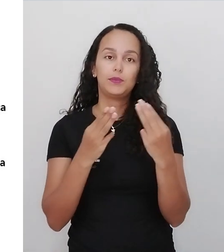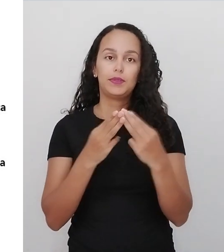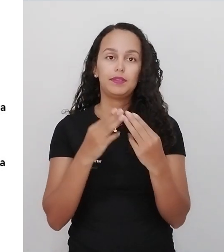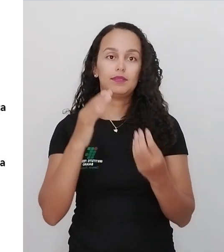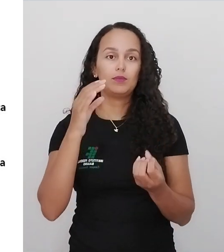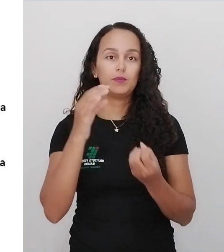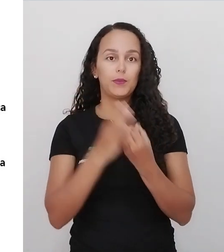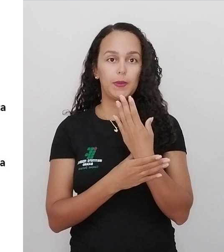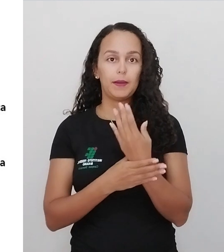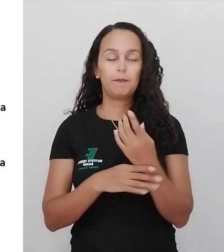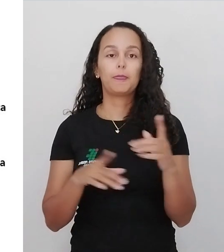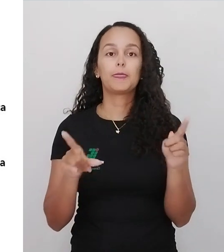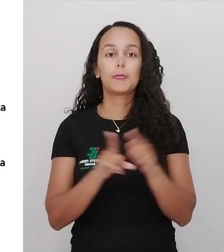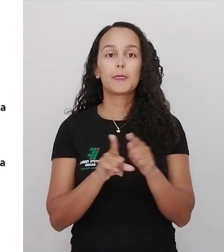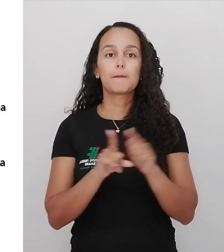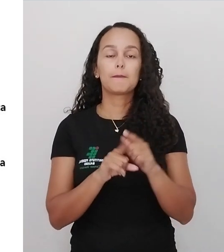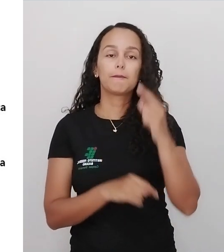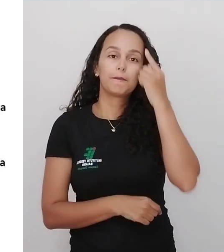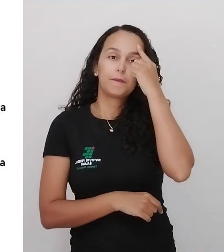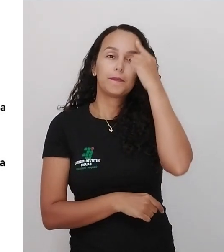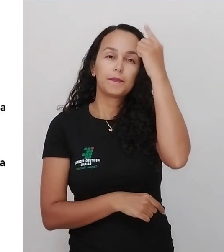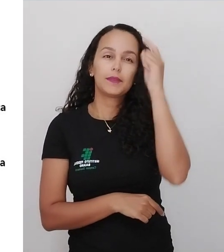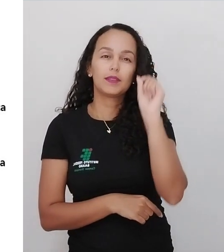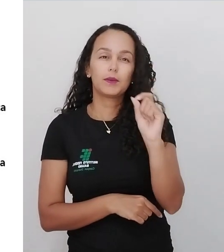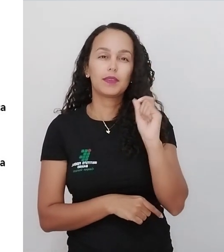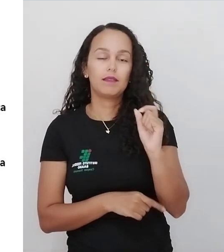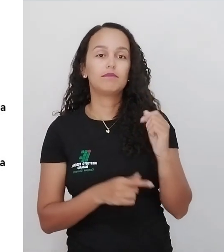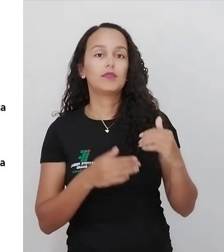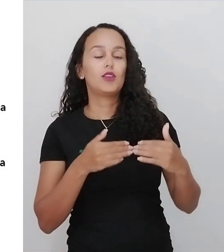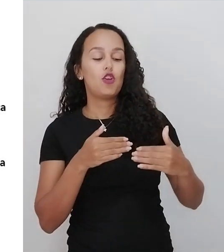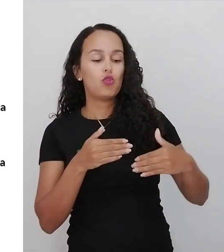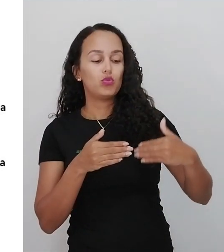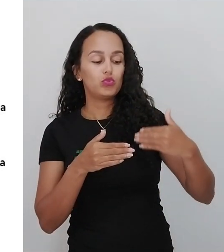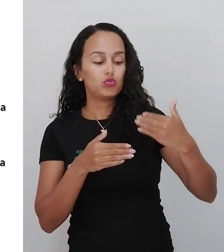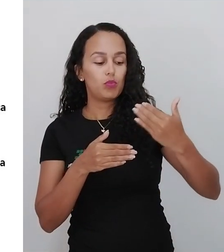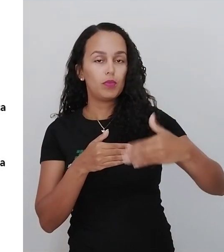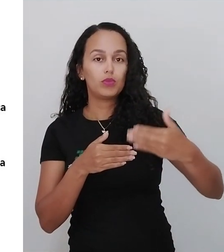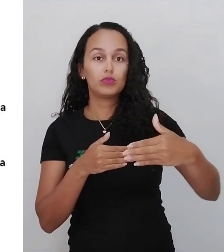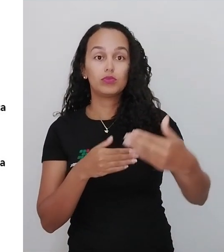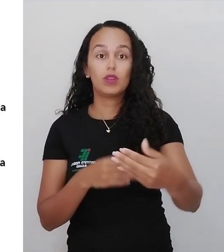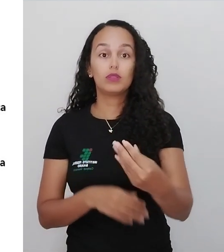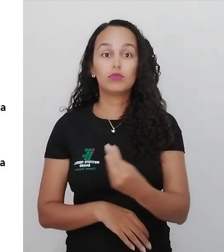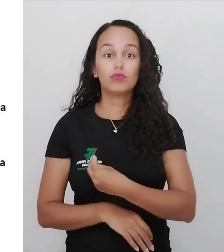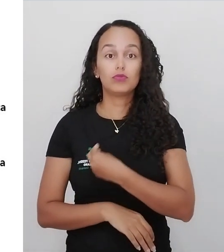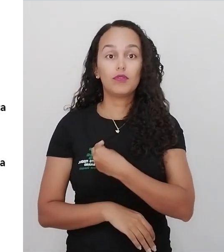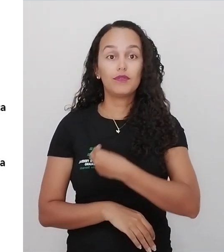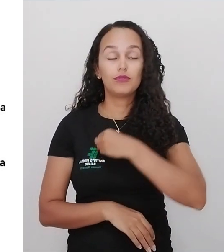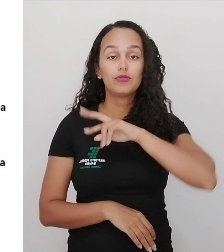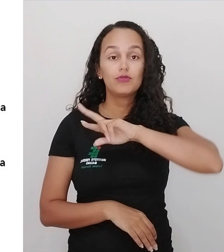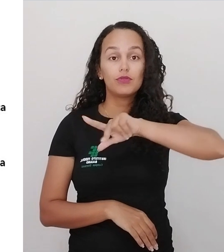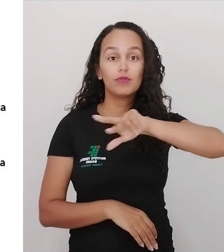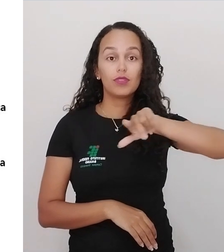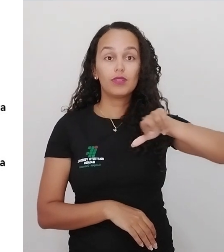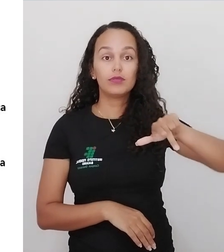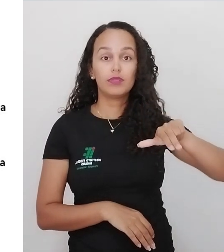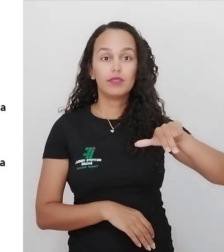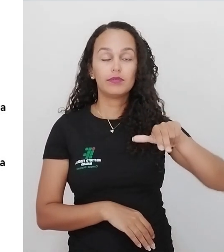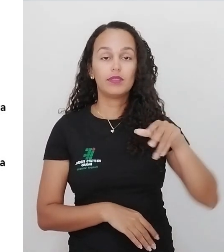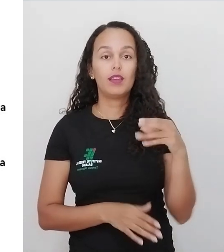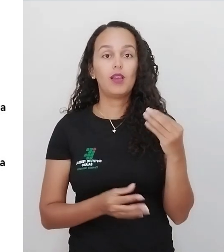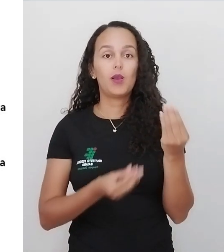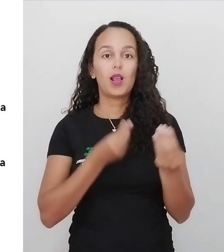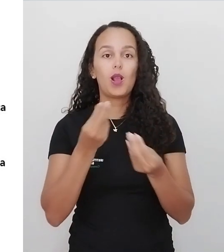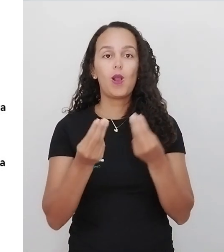é então que essas moléculas depois elas foram, né, se interagindo. E foi é o que a ciência defende,